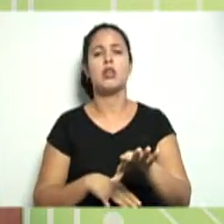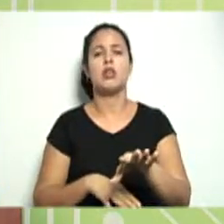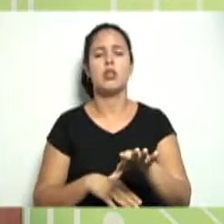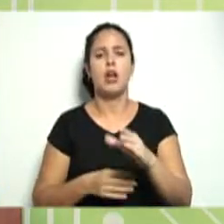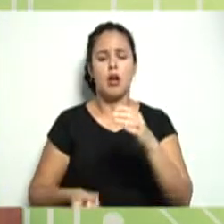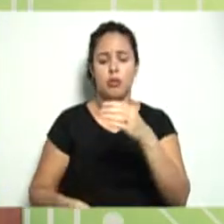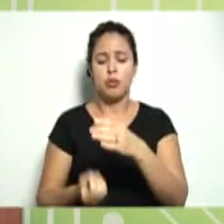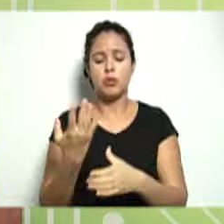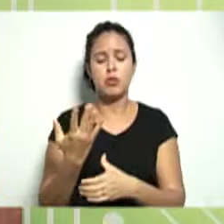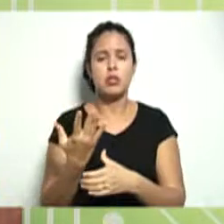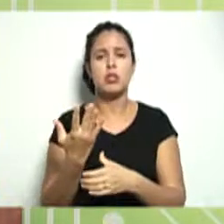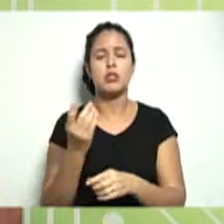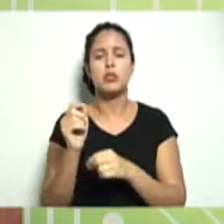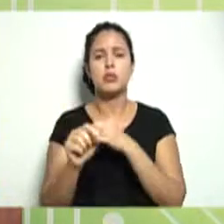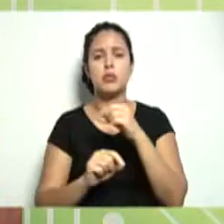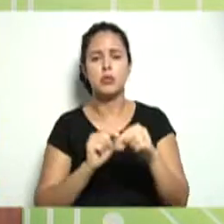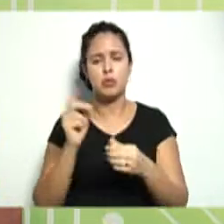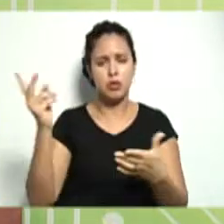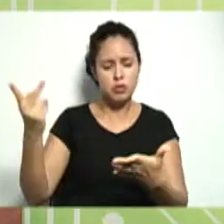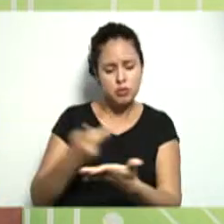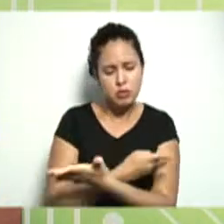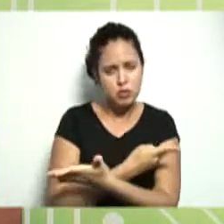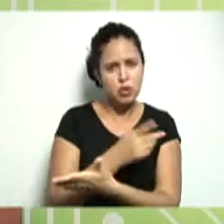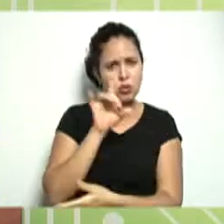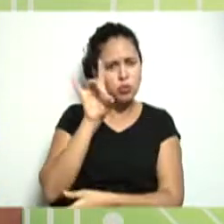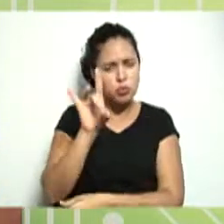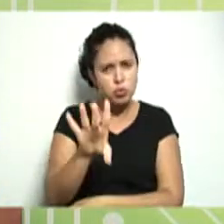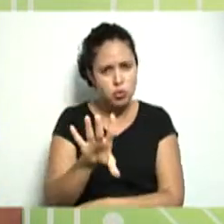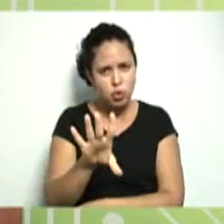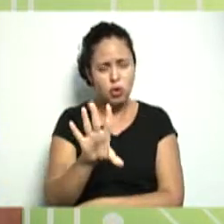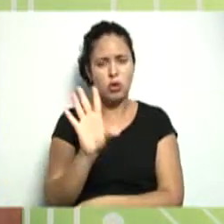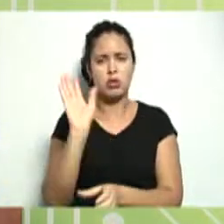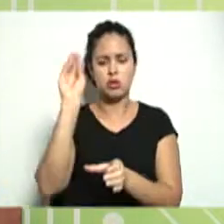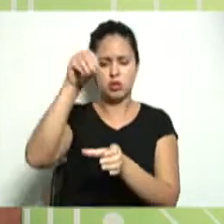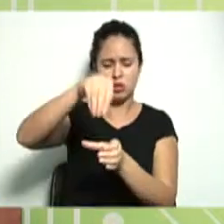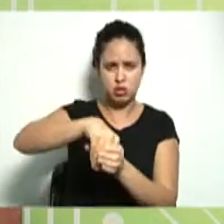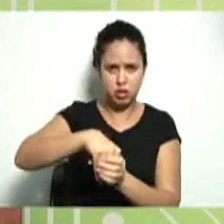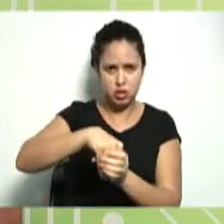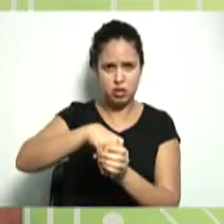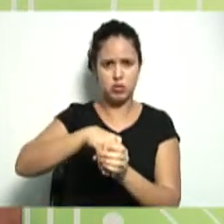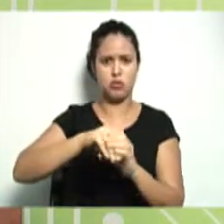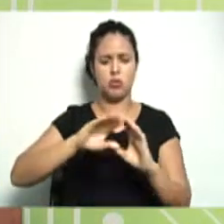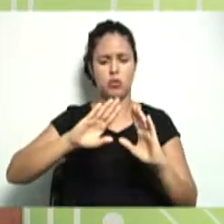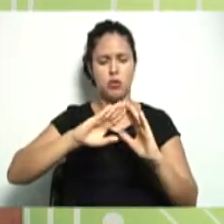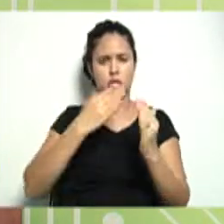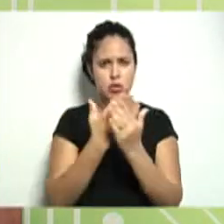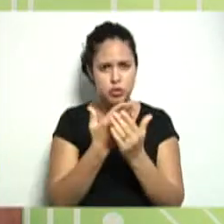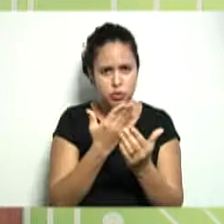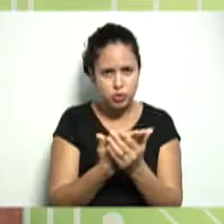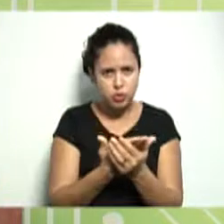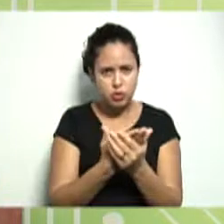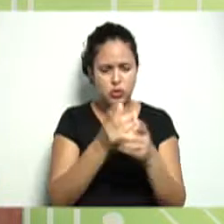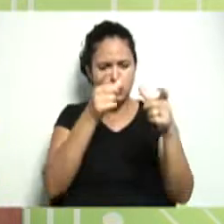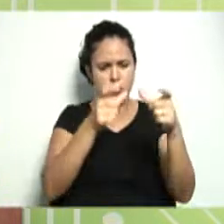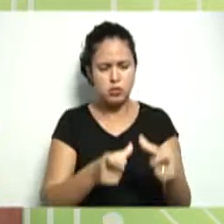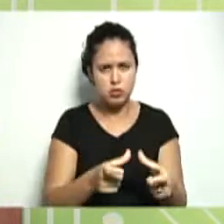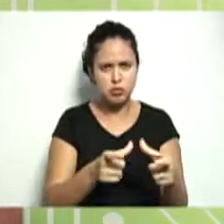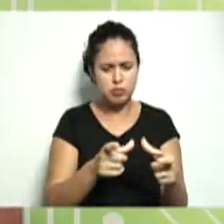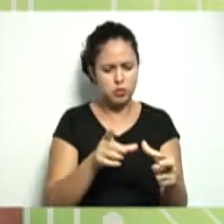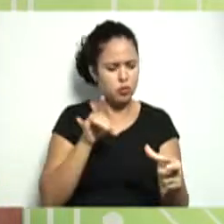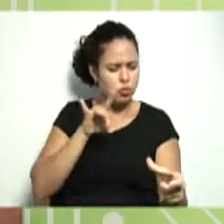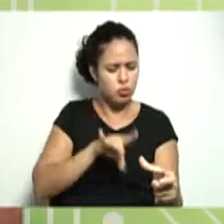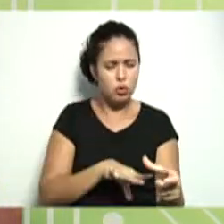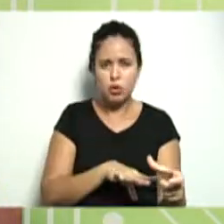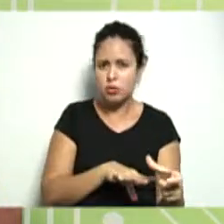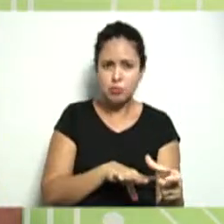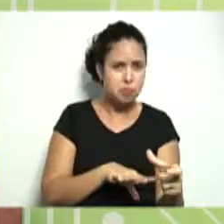acontece somente e necessariamente em ambientes específicos. Ela